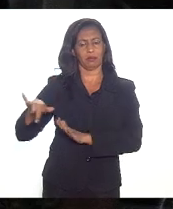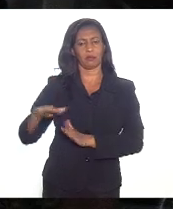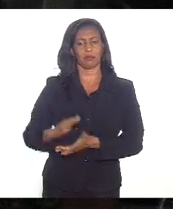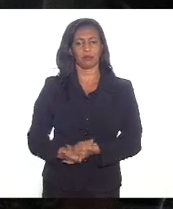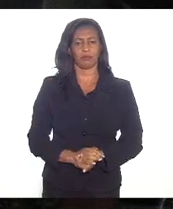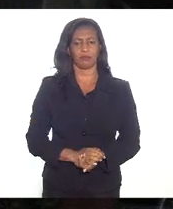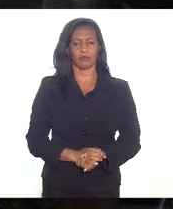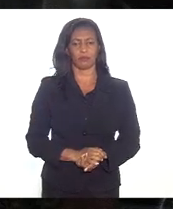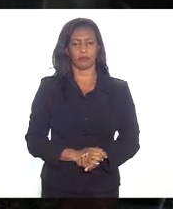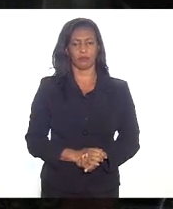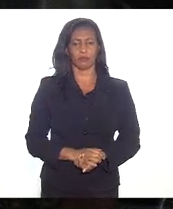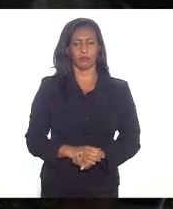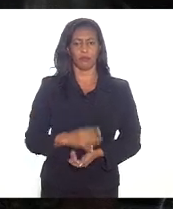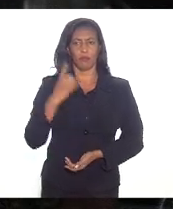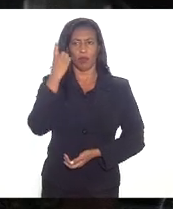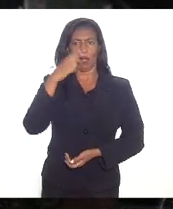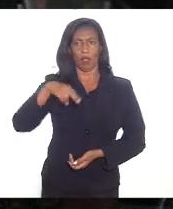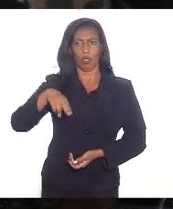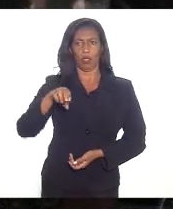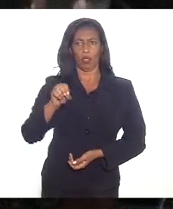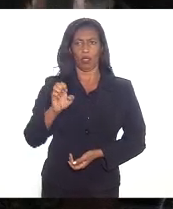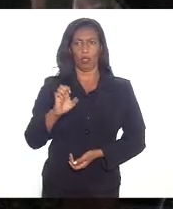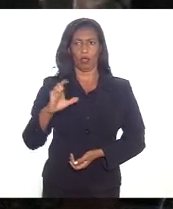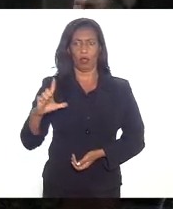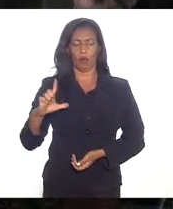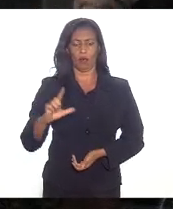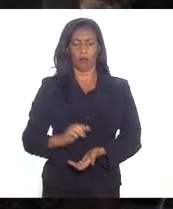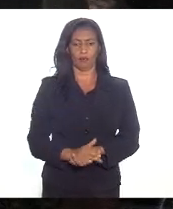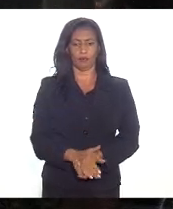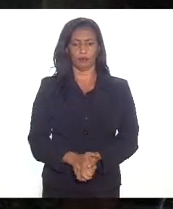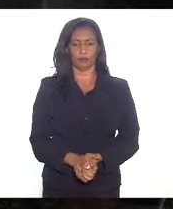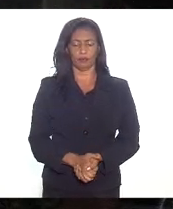Deputado Noel de Carvalho.